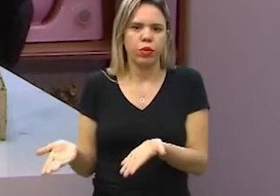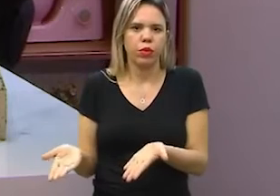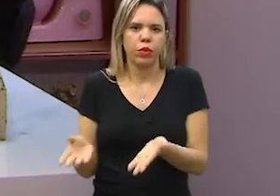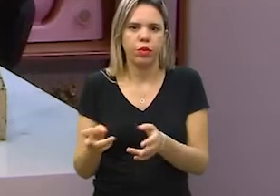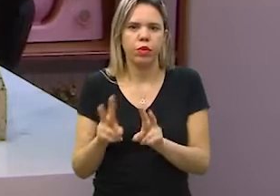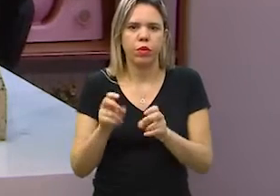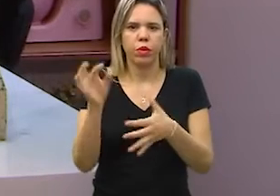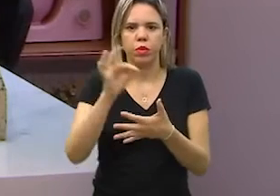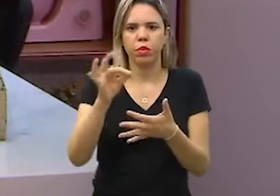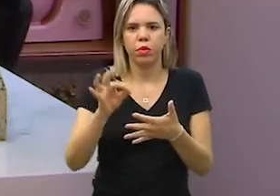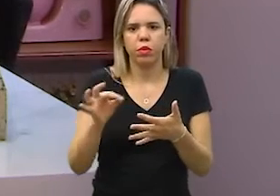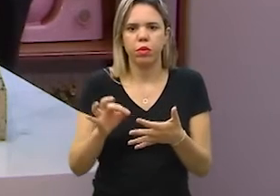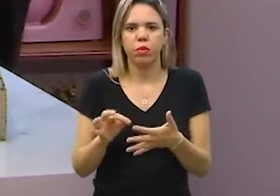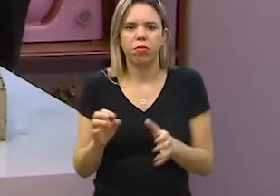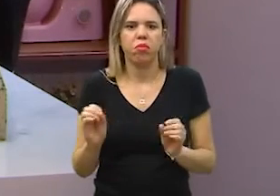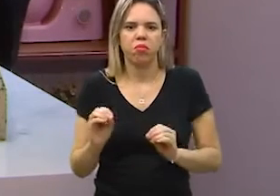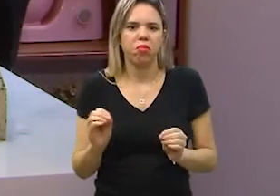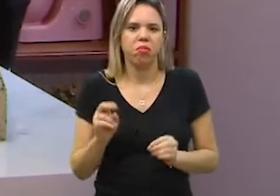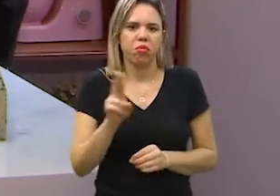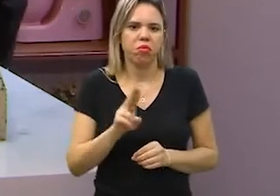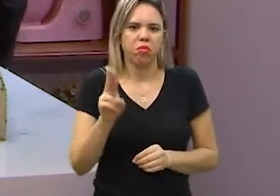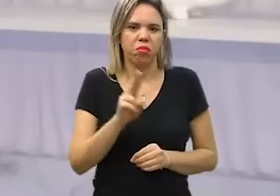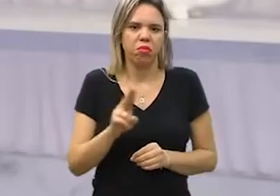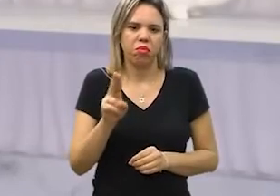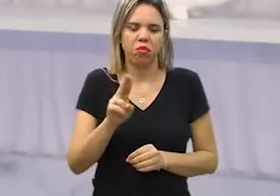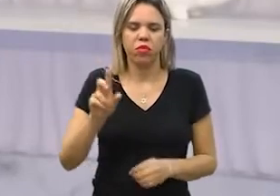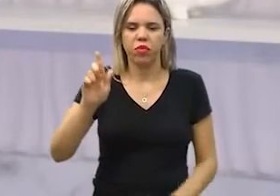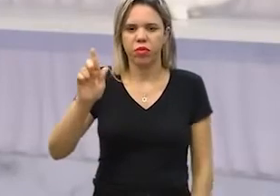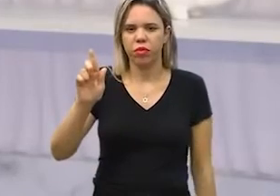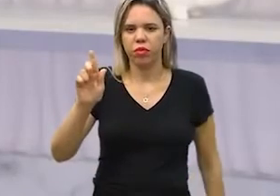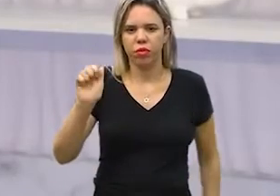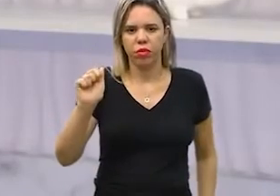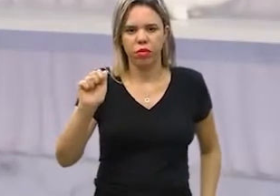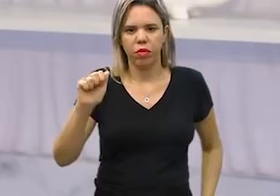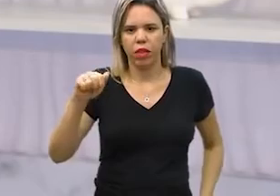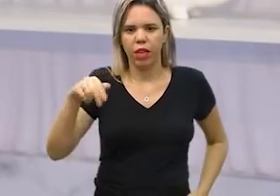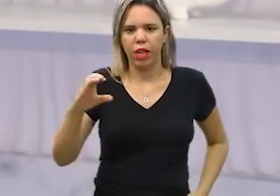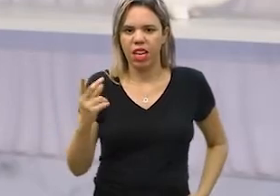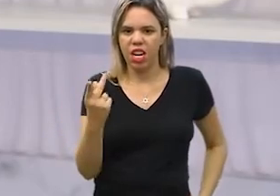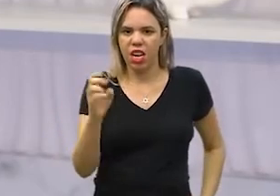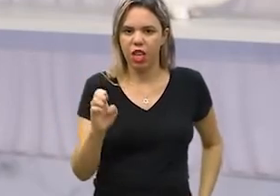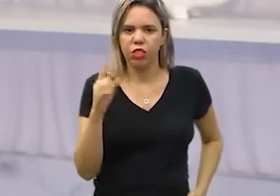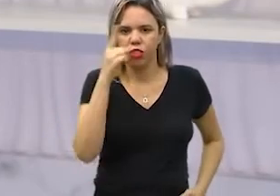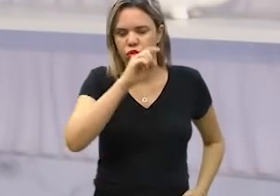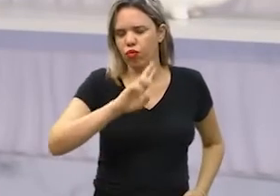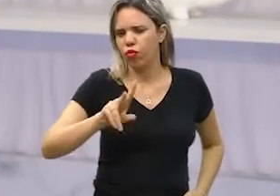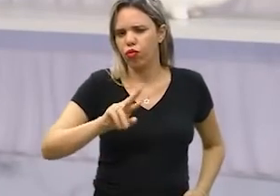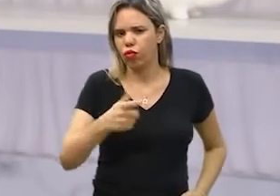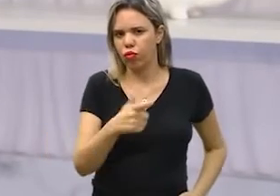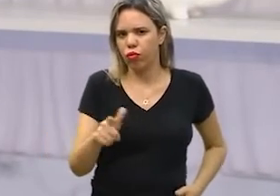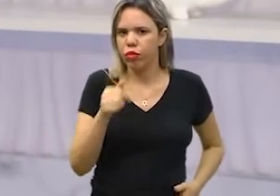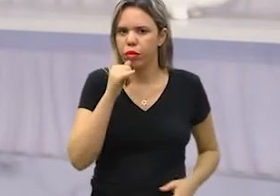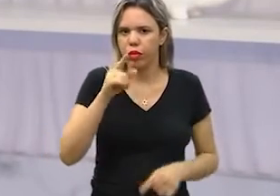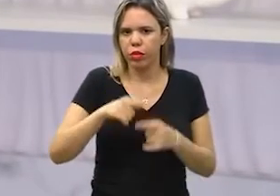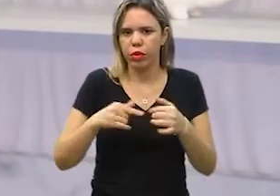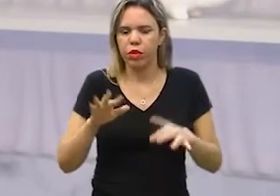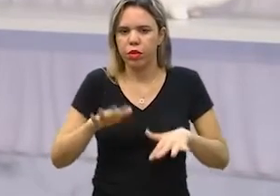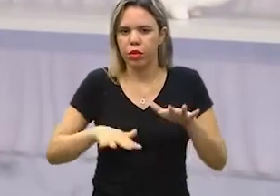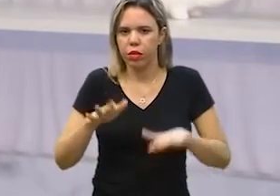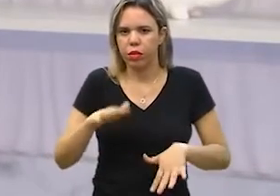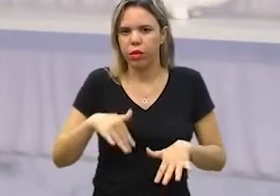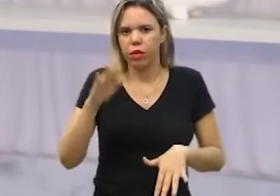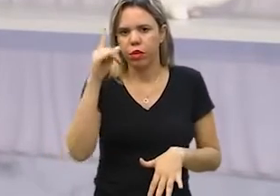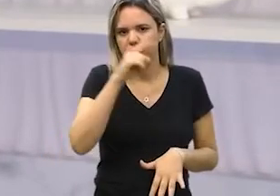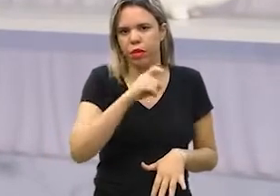na questão de ingrediente? Não tem nada, porque a gente está usando o ganache. Não tem nada difícil aí. O ingrediente que talvez